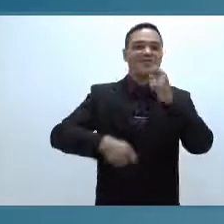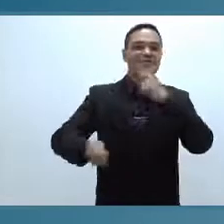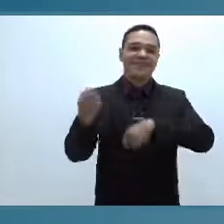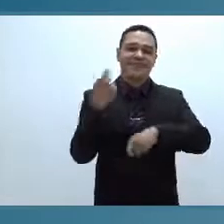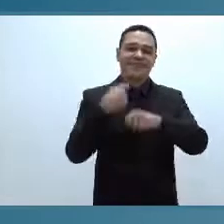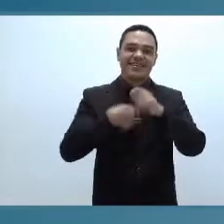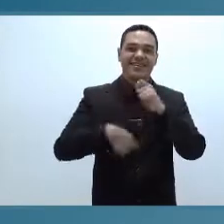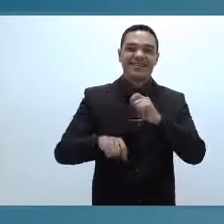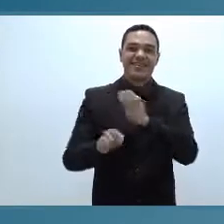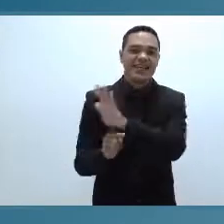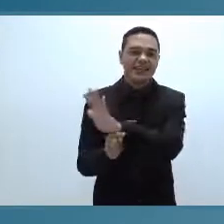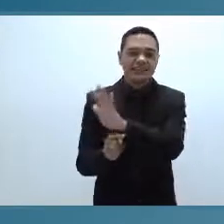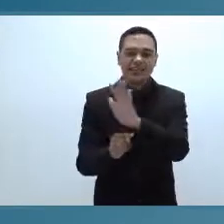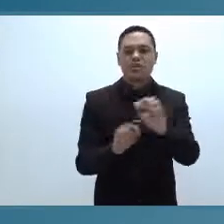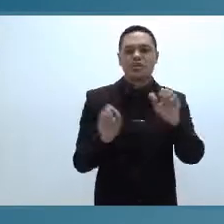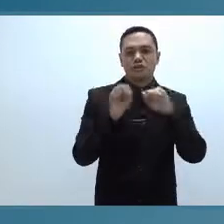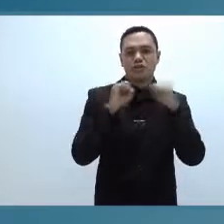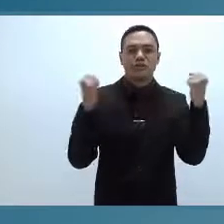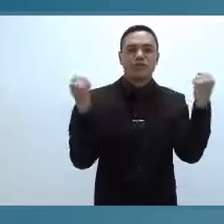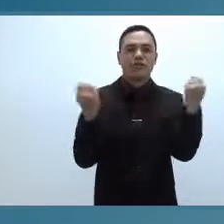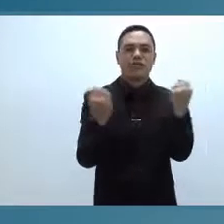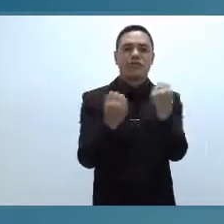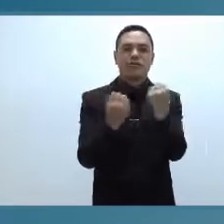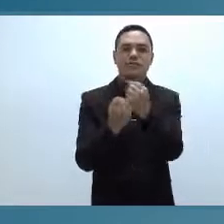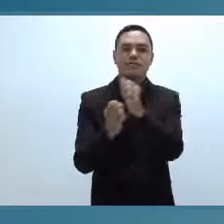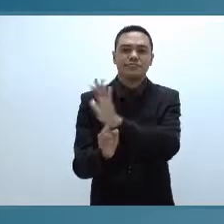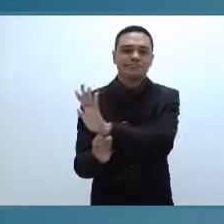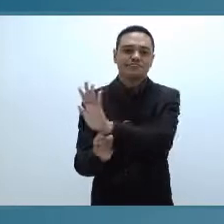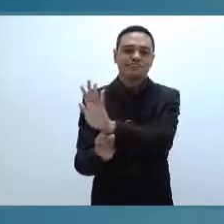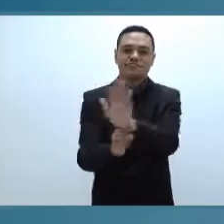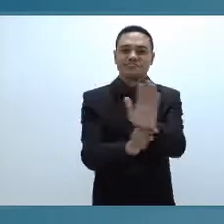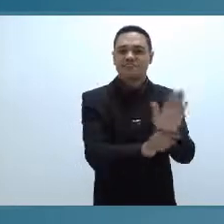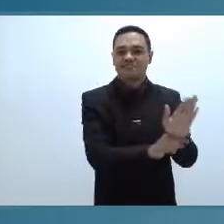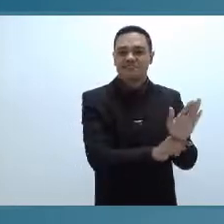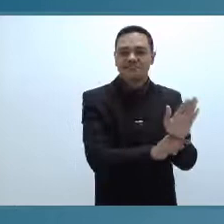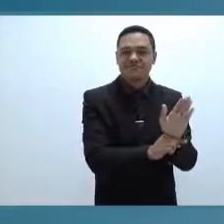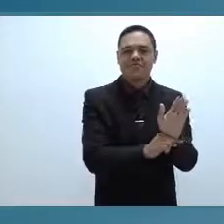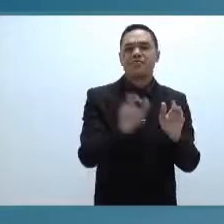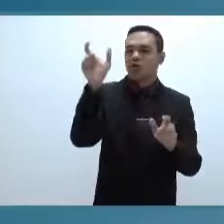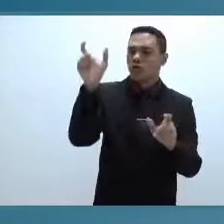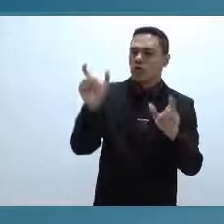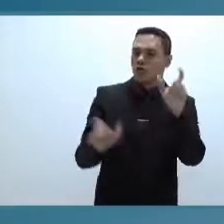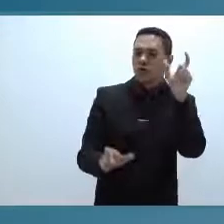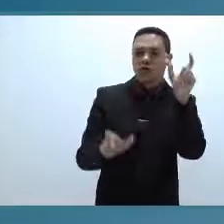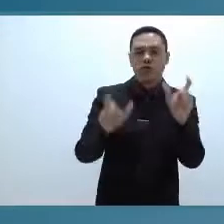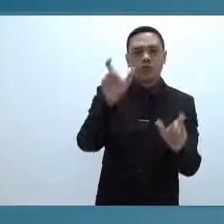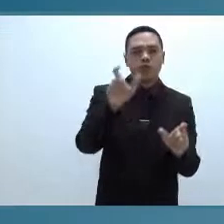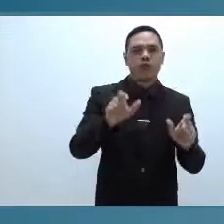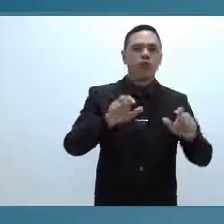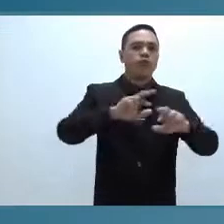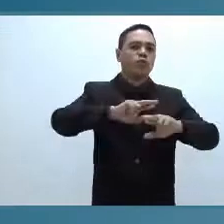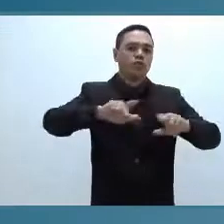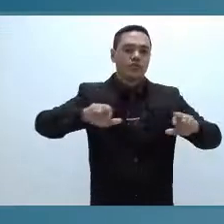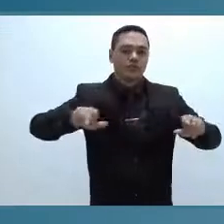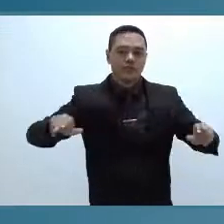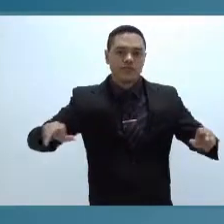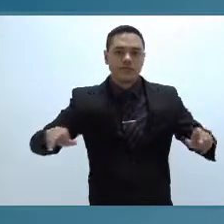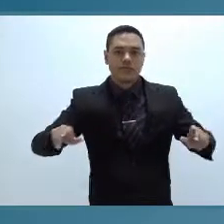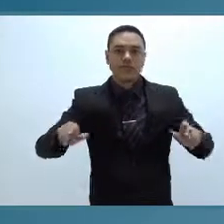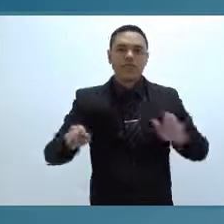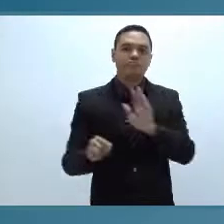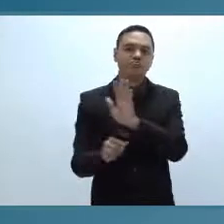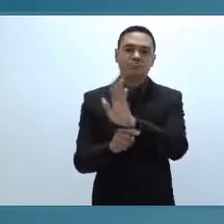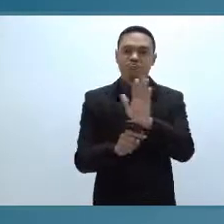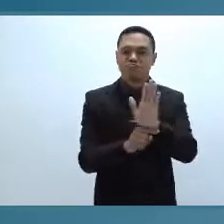aos jurisdicionados e demais pessoas físicas e jurídicas que mantêm relação obrigacional com este poder,